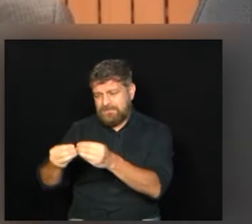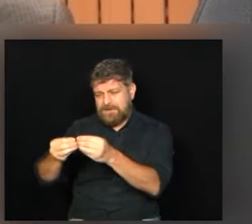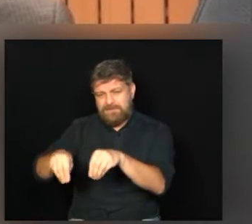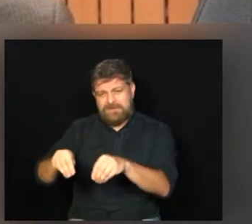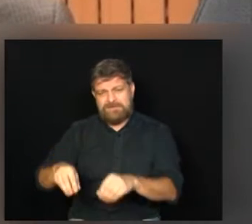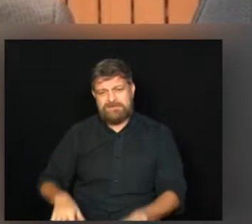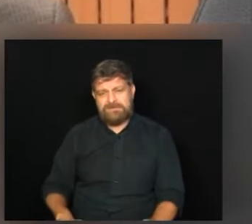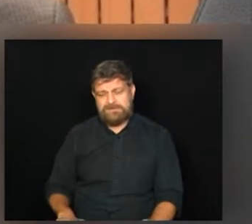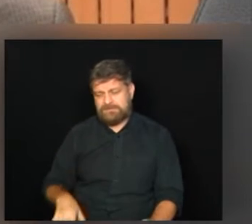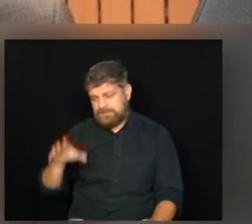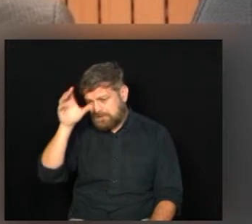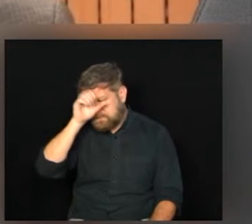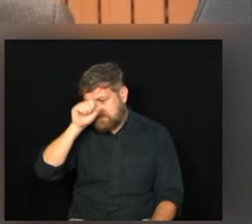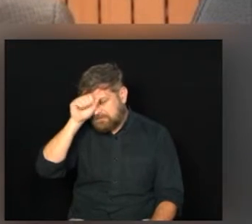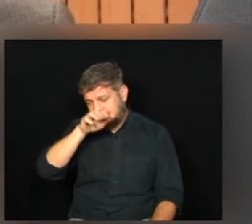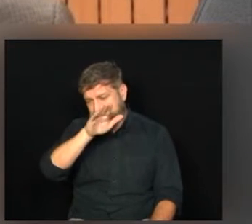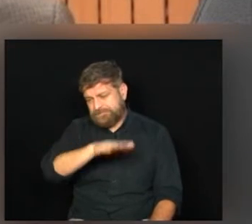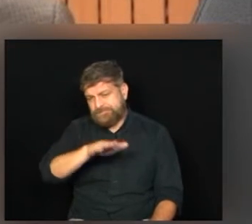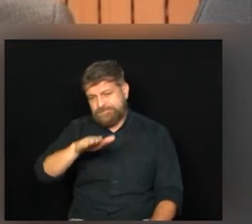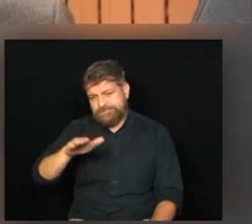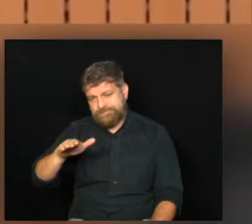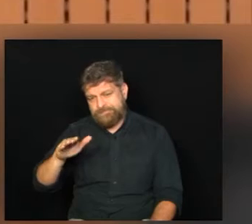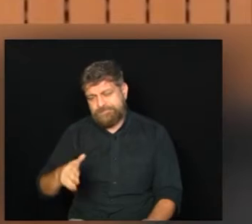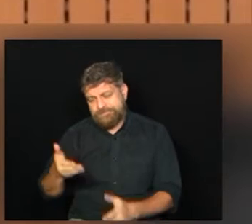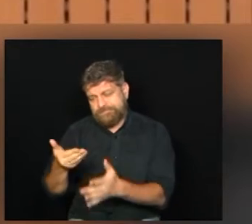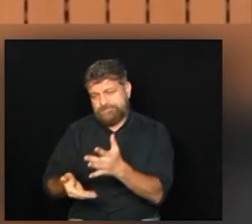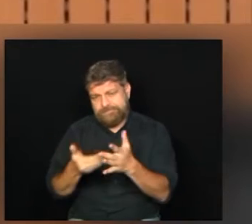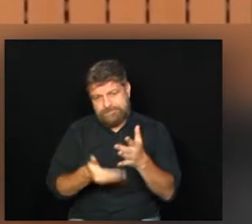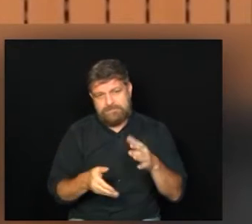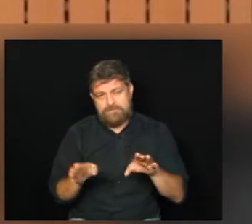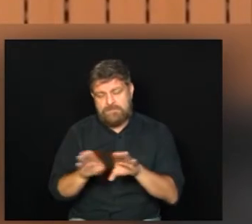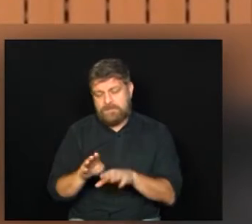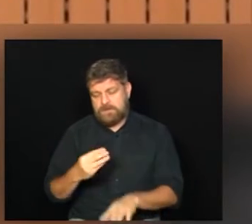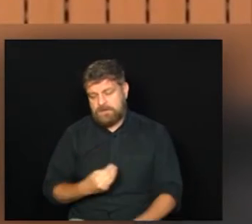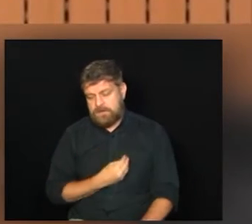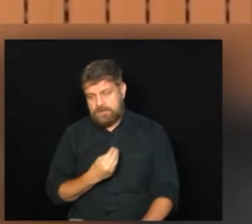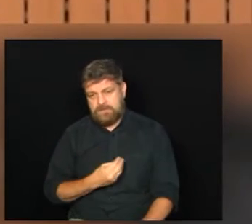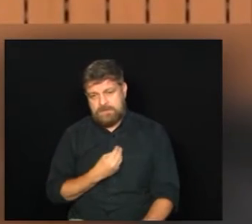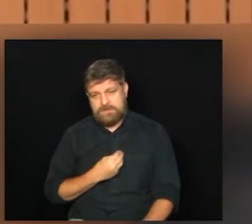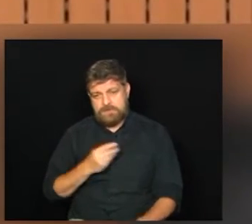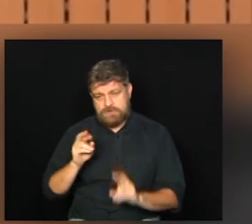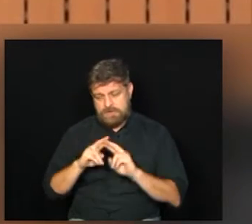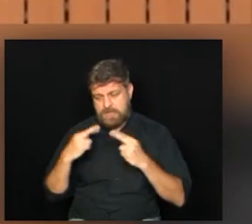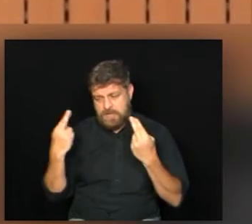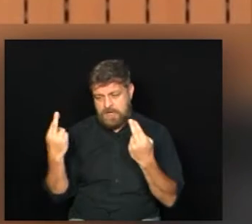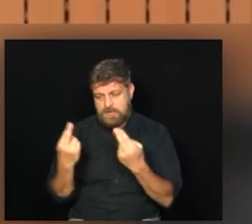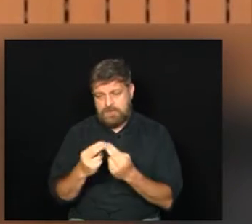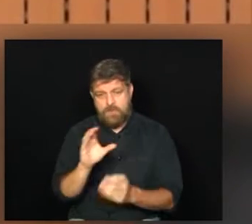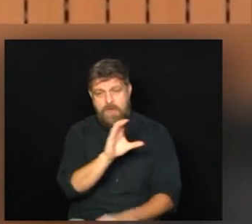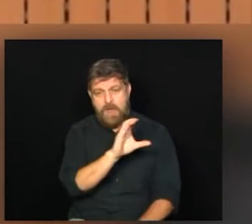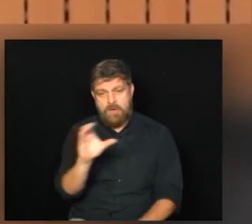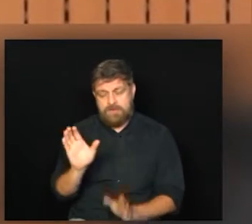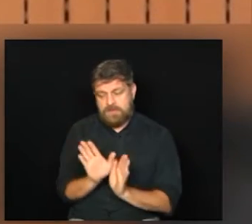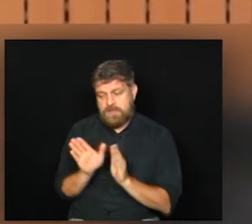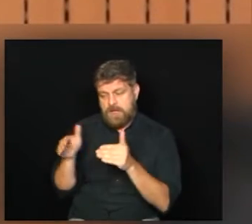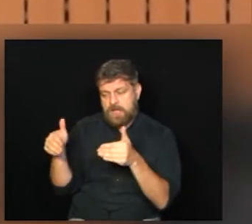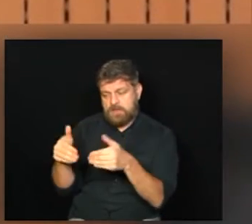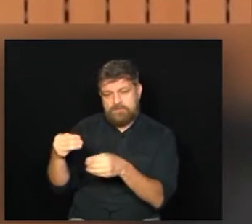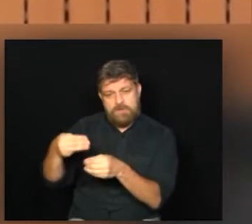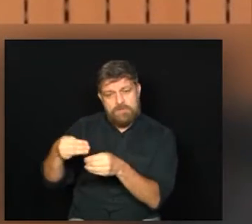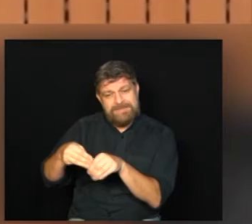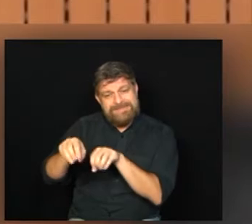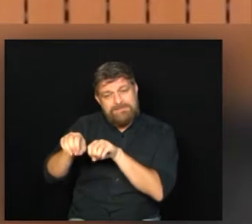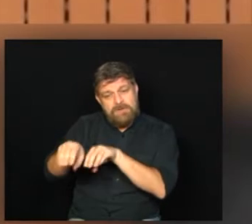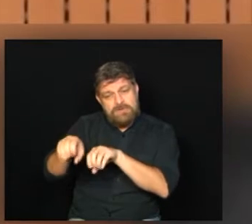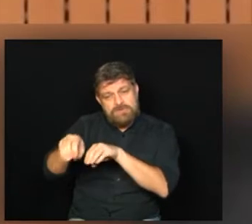à formação das nossas crianças. Também esteve presente na reunião a coordenadora do Fórum Municipal